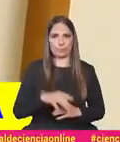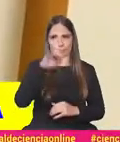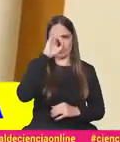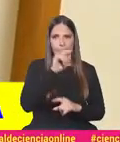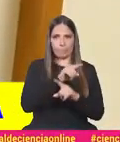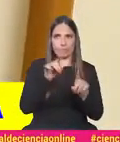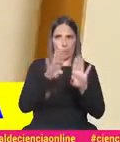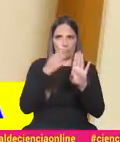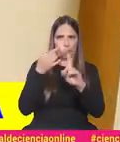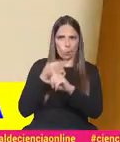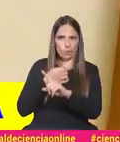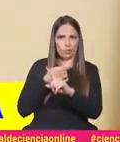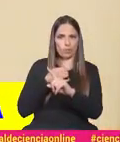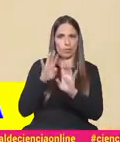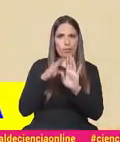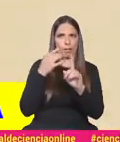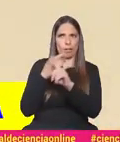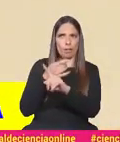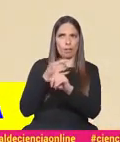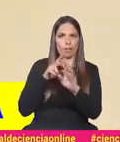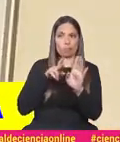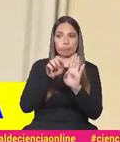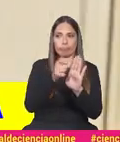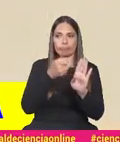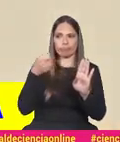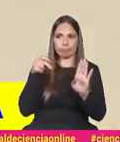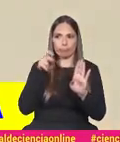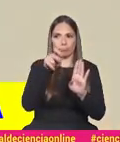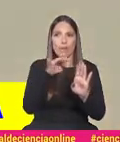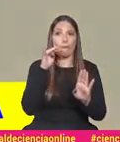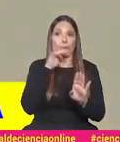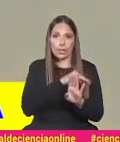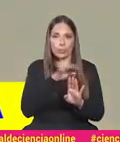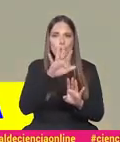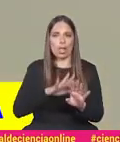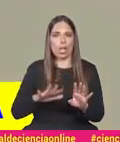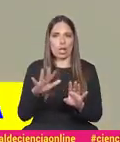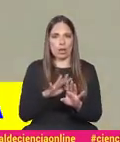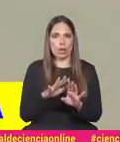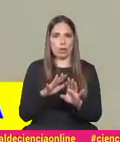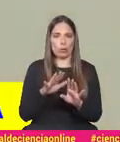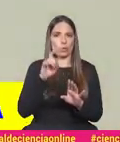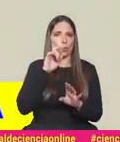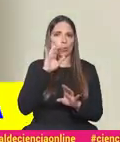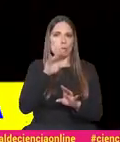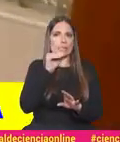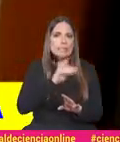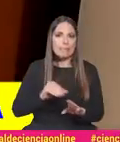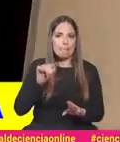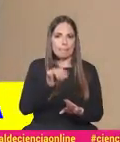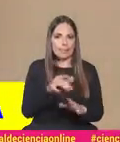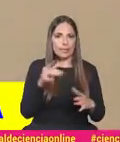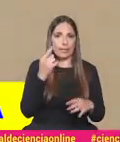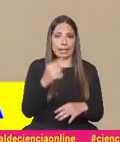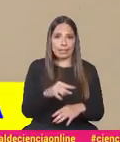Lembram-se desta porta? Esta é a porta que nos leva às câmaras de frio, onde se conservam as sementes.